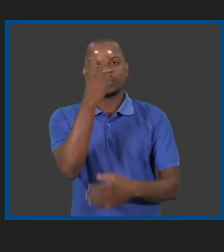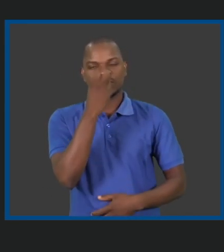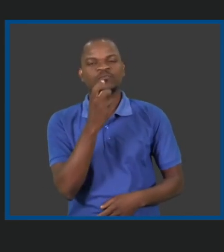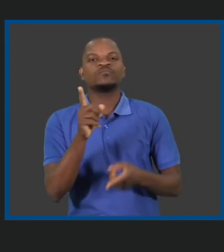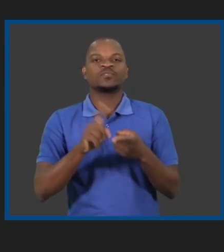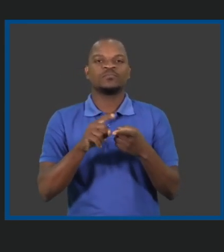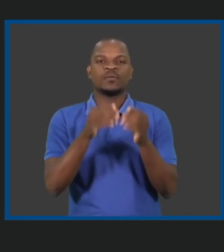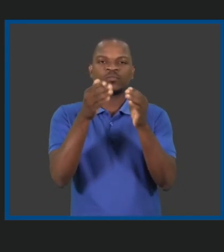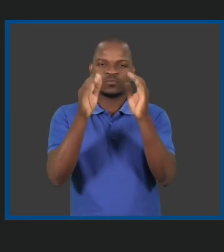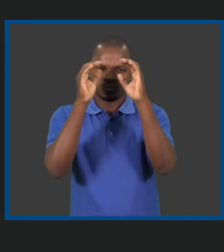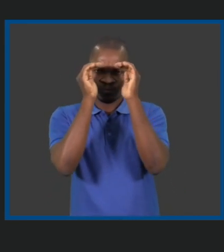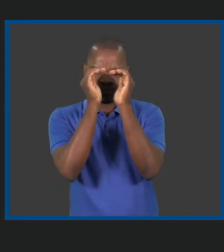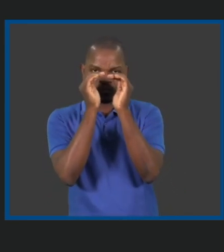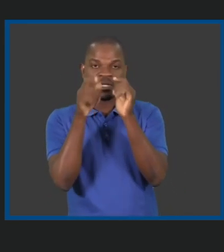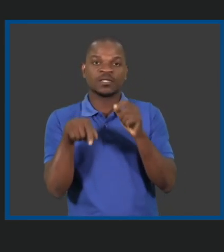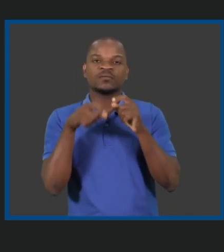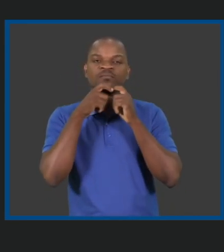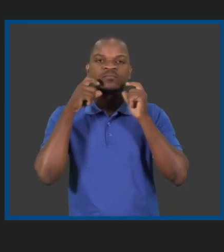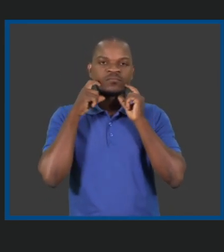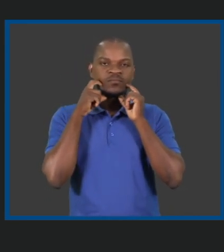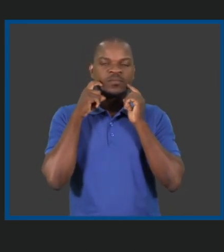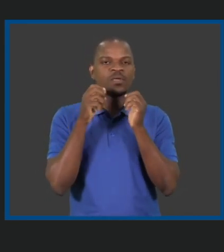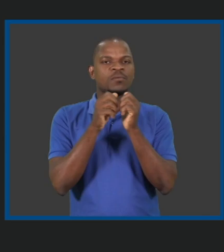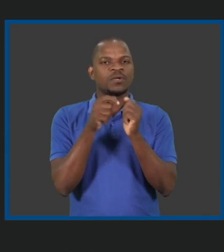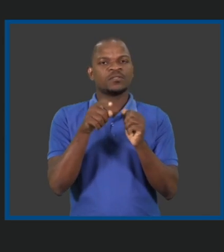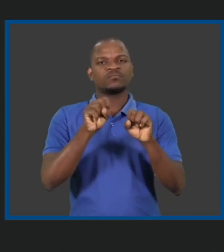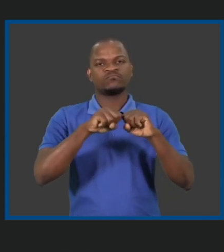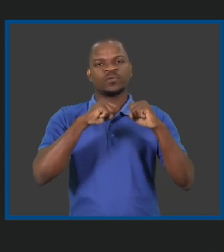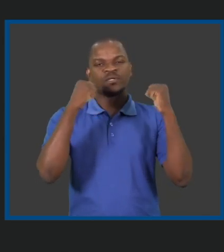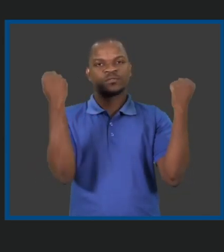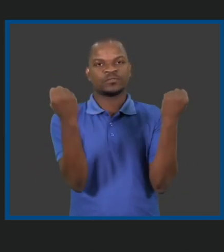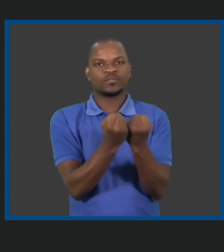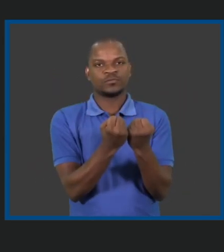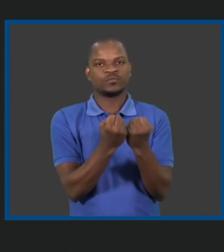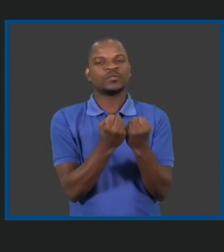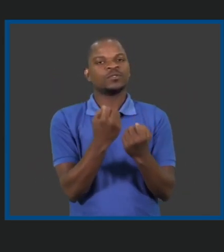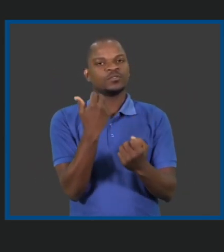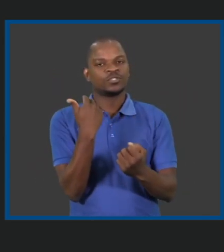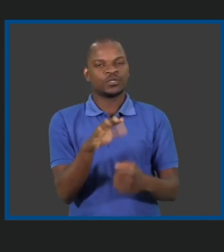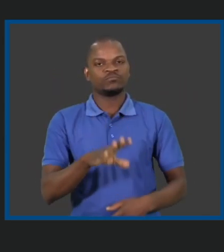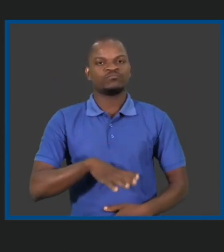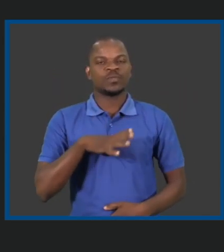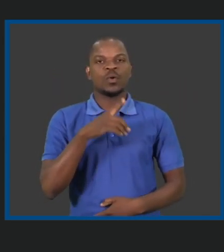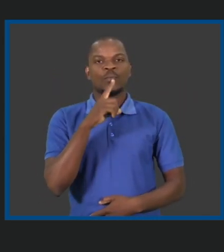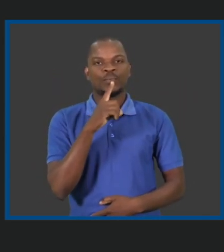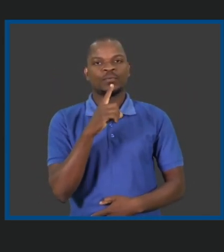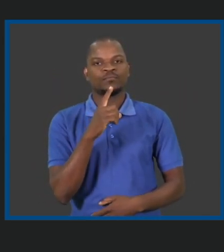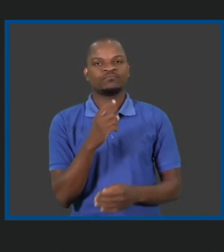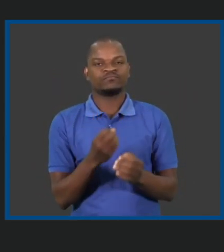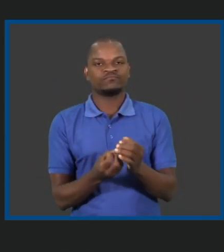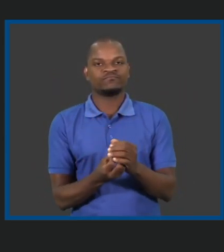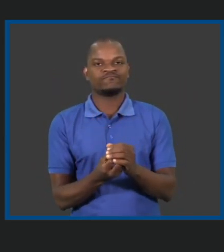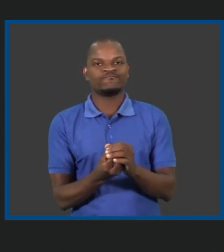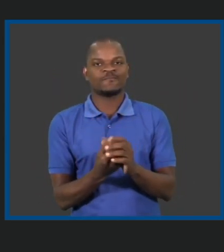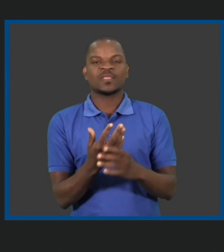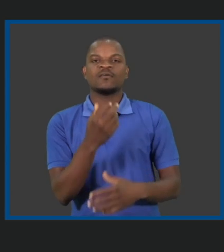e Ambílopes de Moçambique uma associação que como disse faz 25 anos da sua